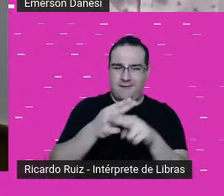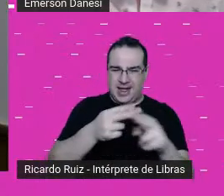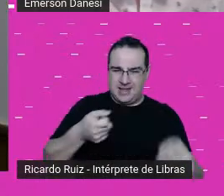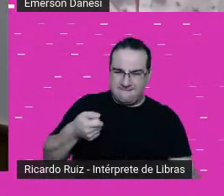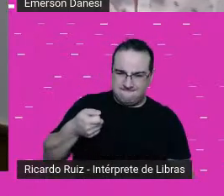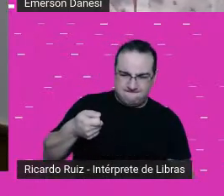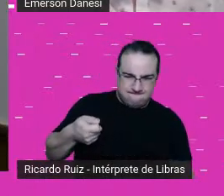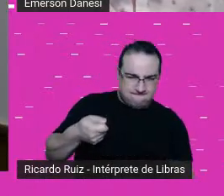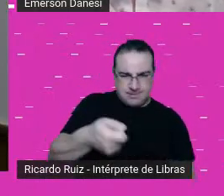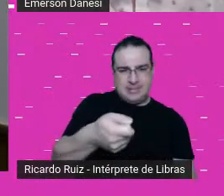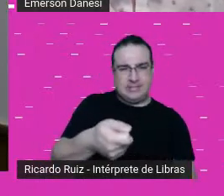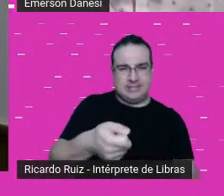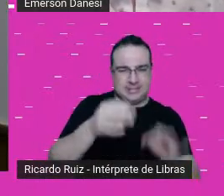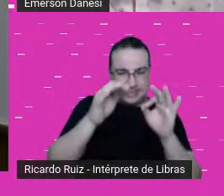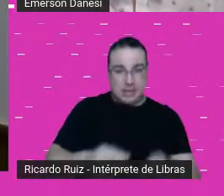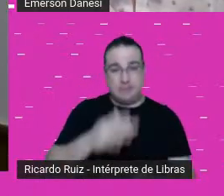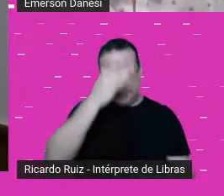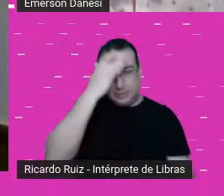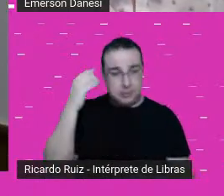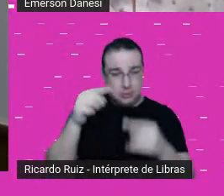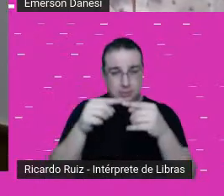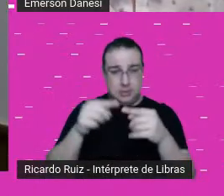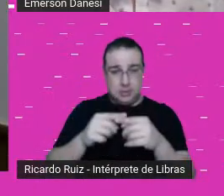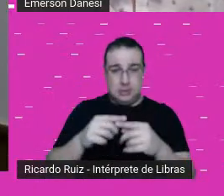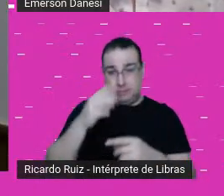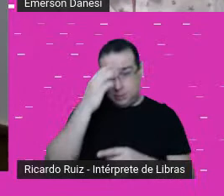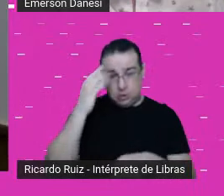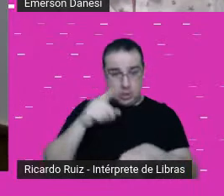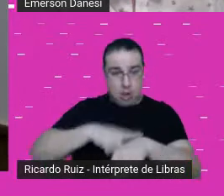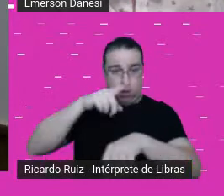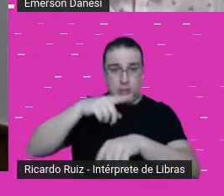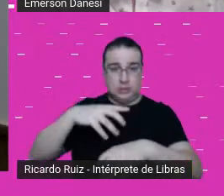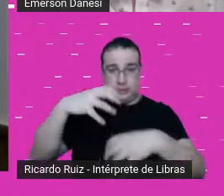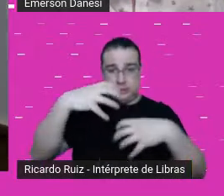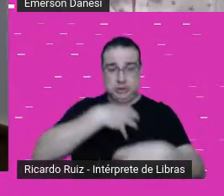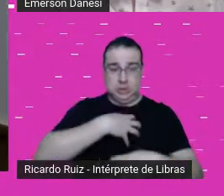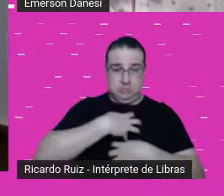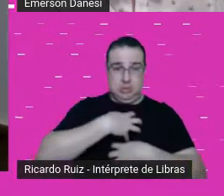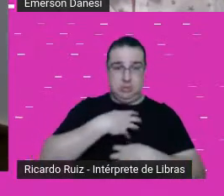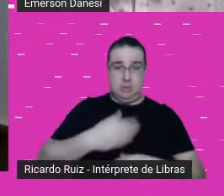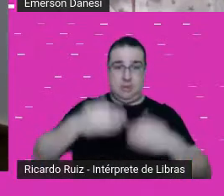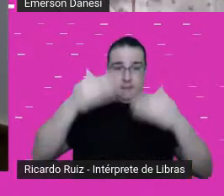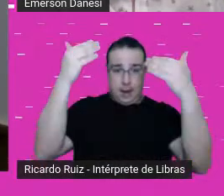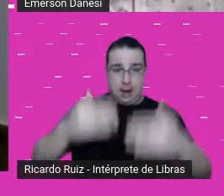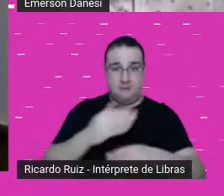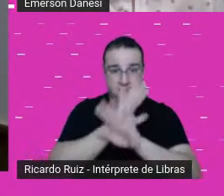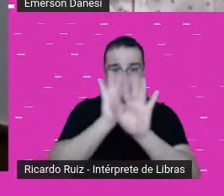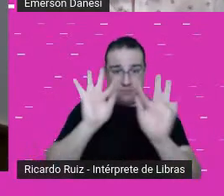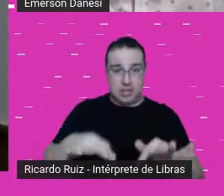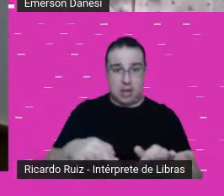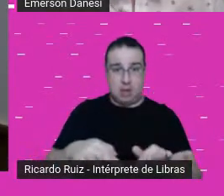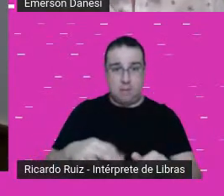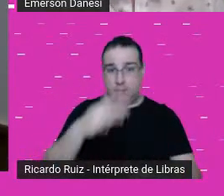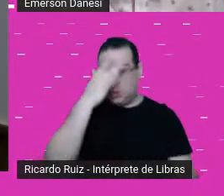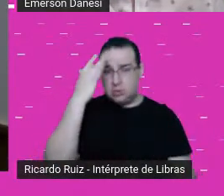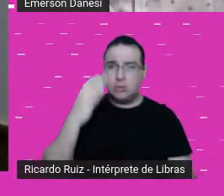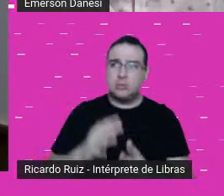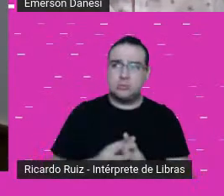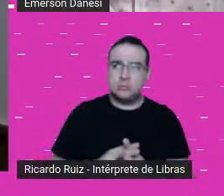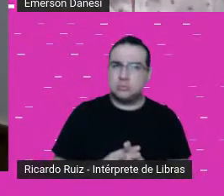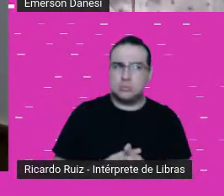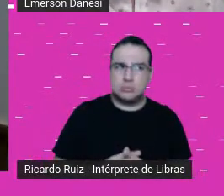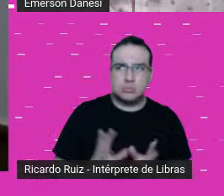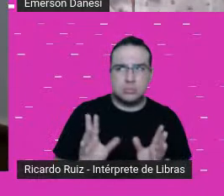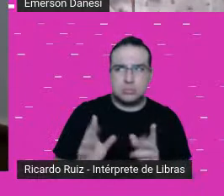afiada que você coloca no espectador, que eu acho que era um pouco a intenção dele. Eu lembro que quando terminava era pam pam, e as pessoas até demoravam um